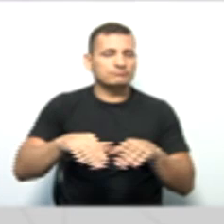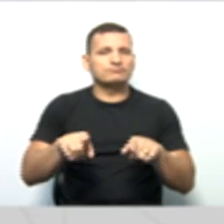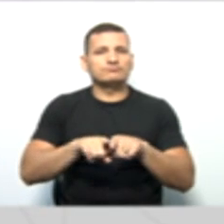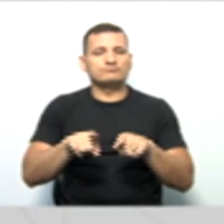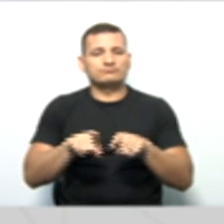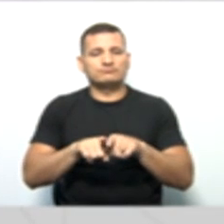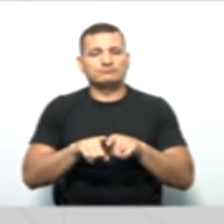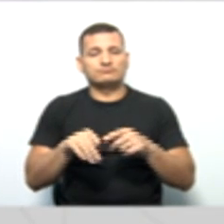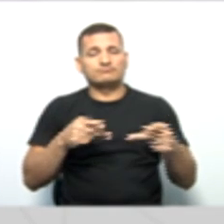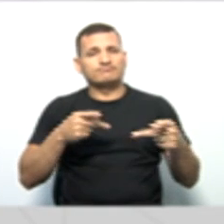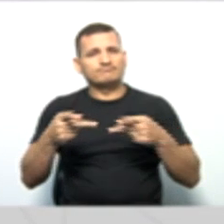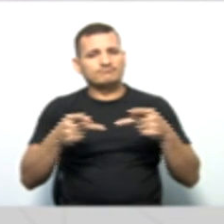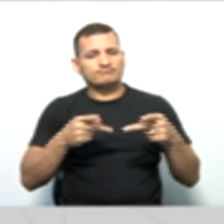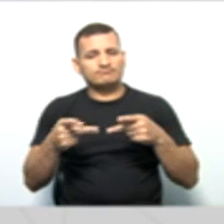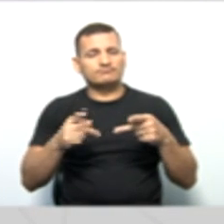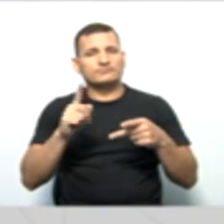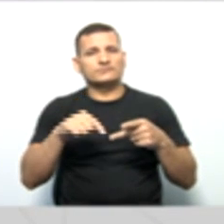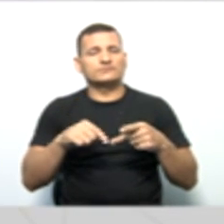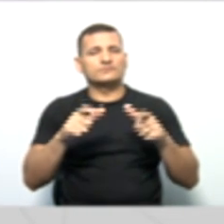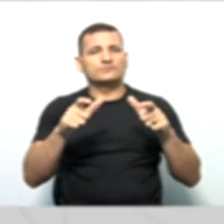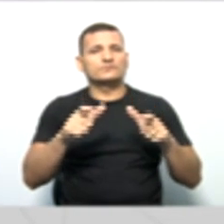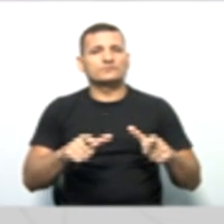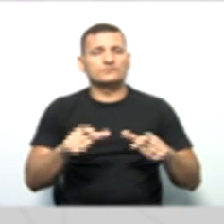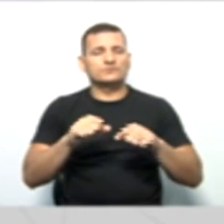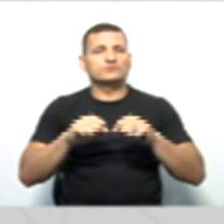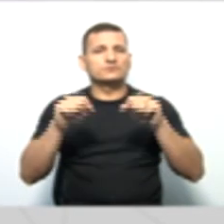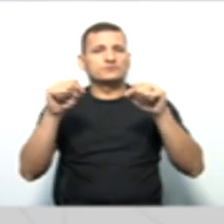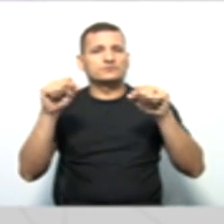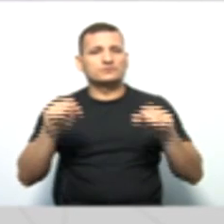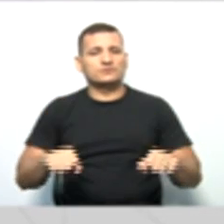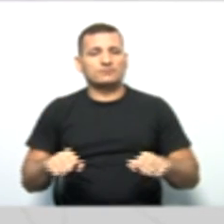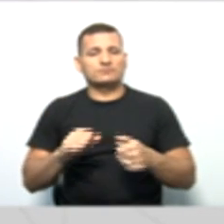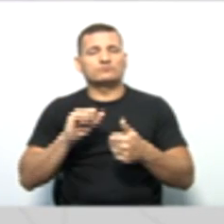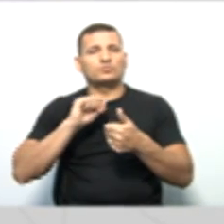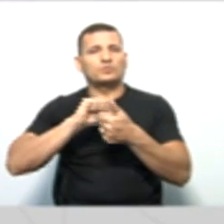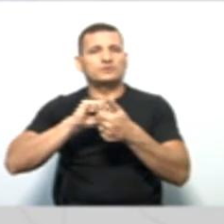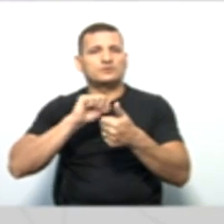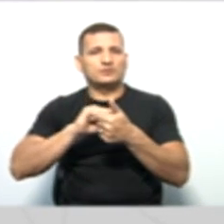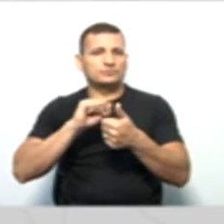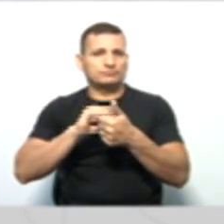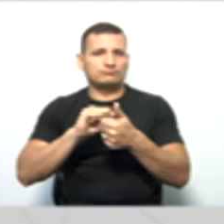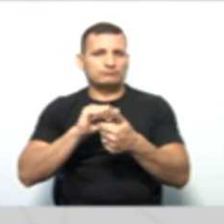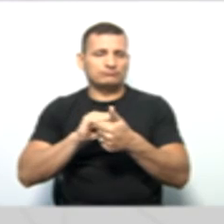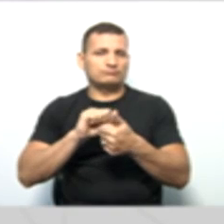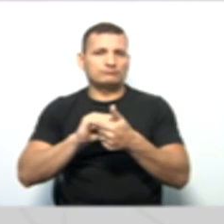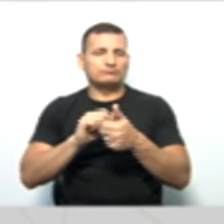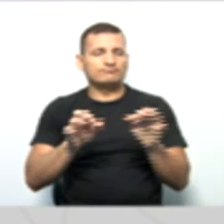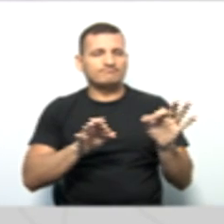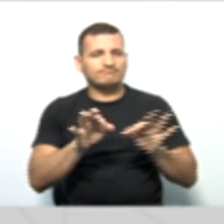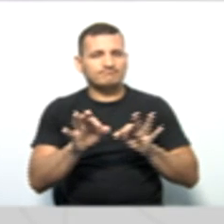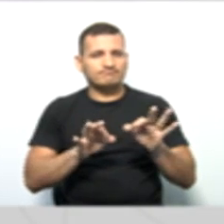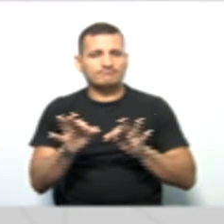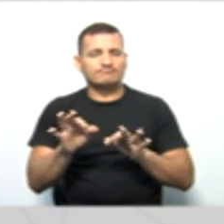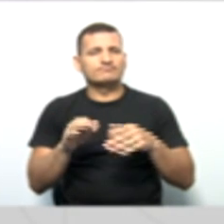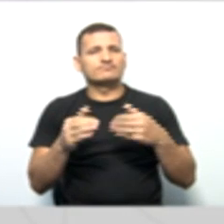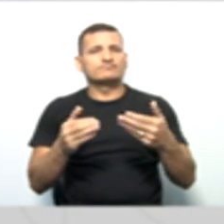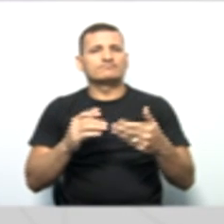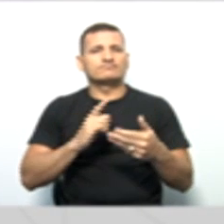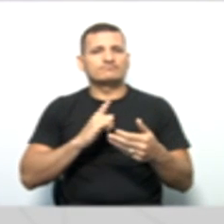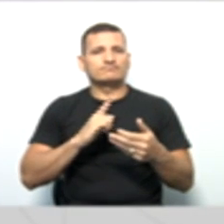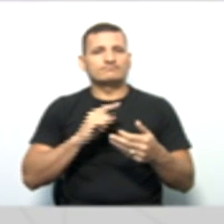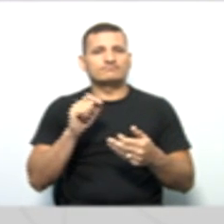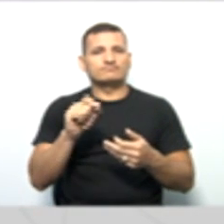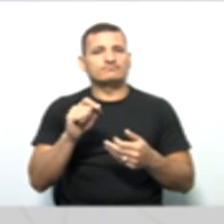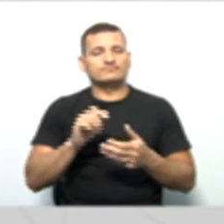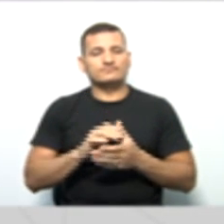só, o projeto é o lugar onde a qualidade do software é estabelecida. Não é isso? Então a gente tem o que aí, gente? Olha